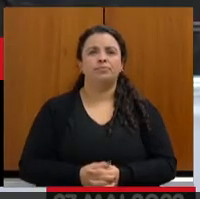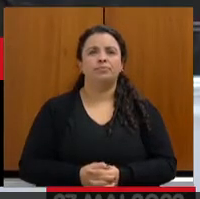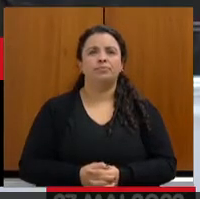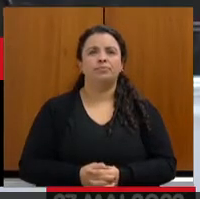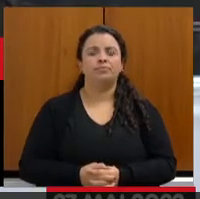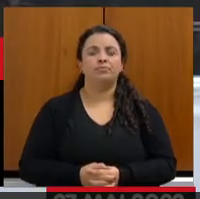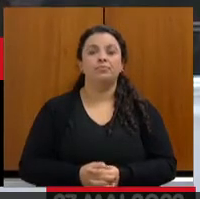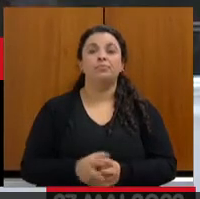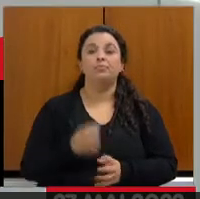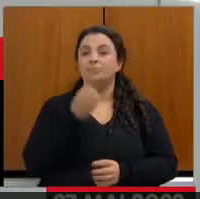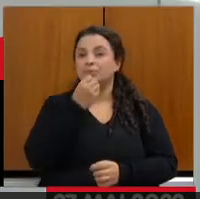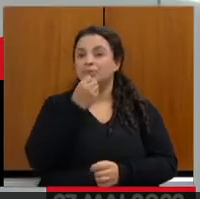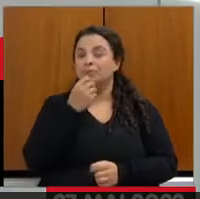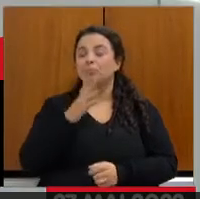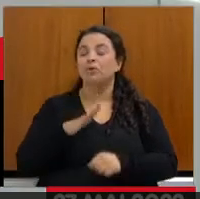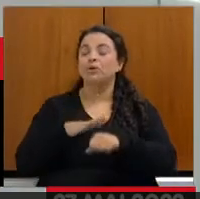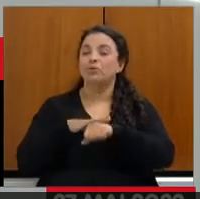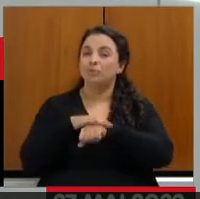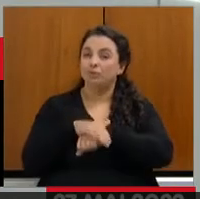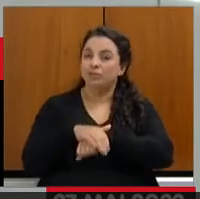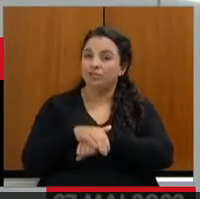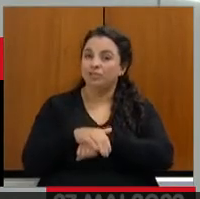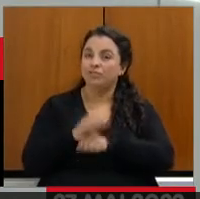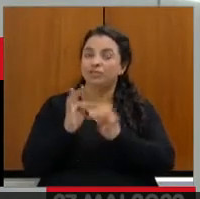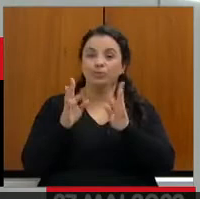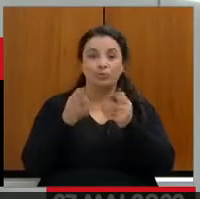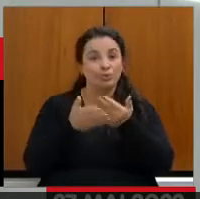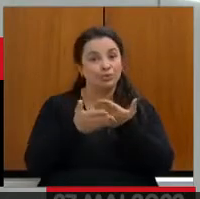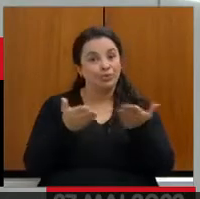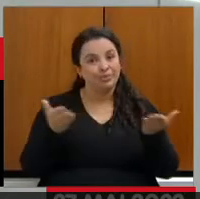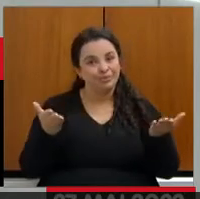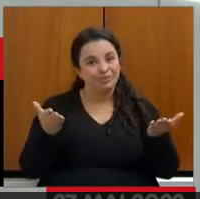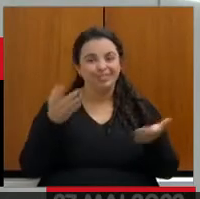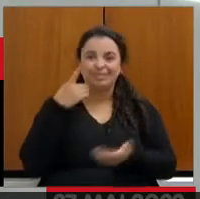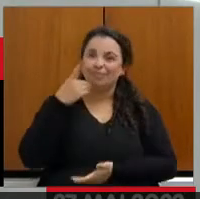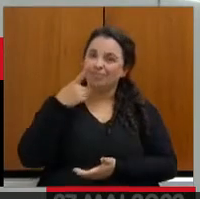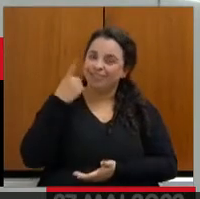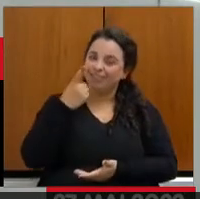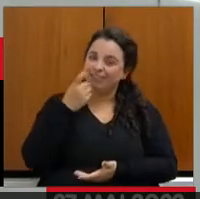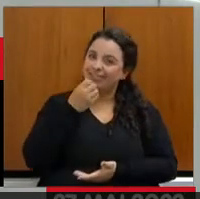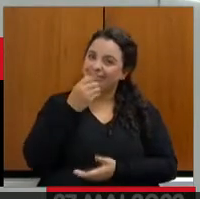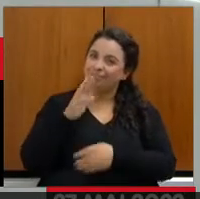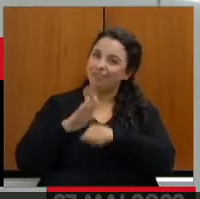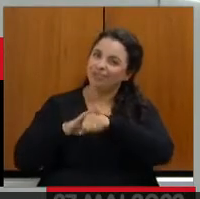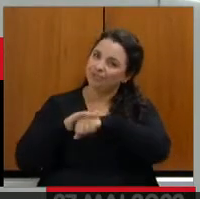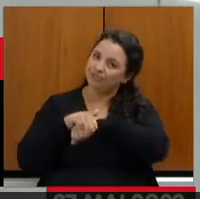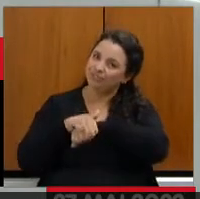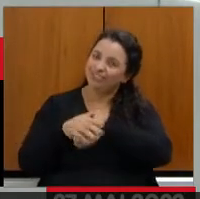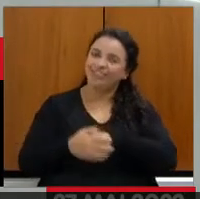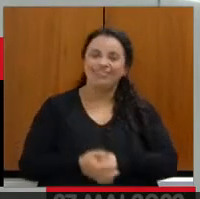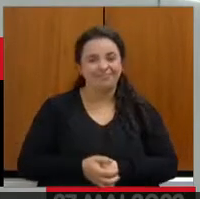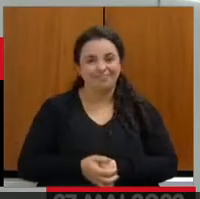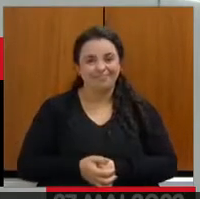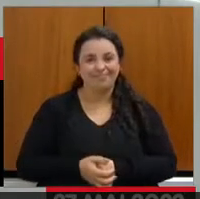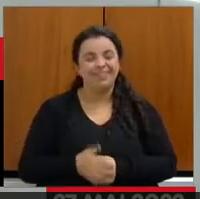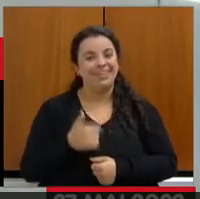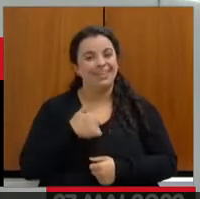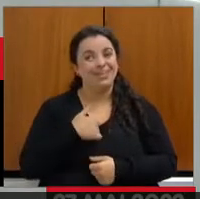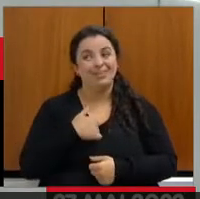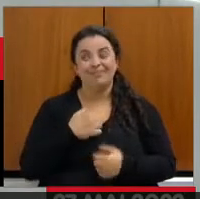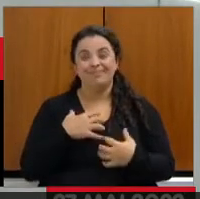boa noite a todos boa noite os deputados eu queria estou muito